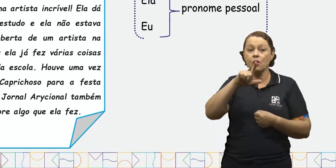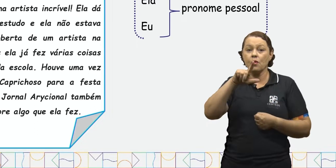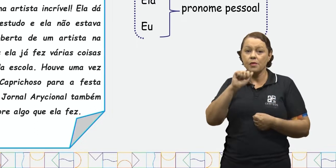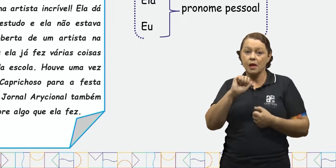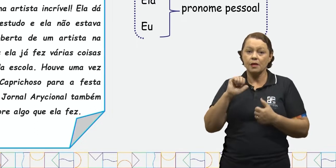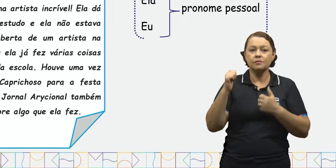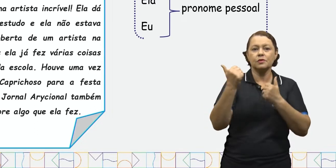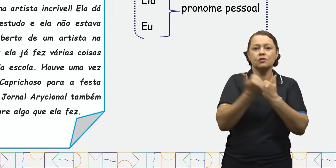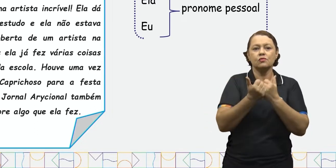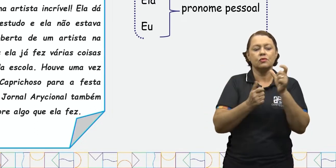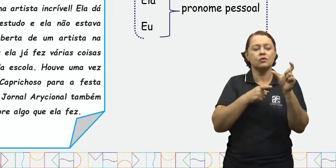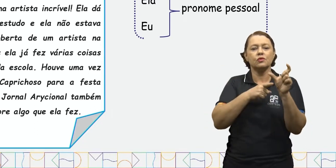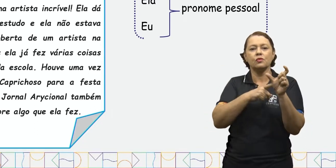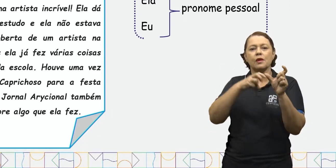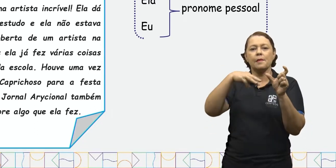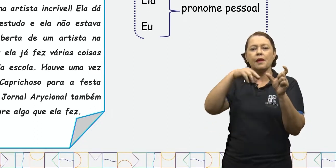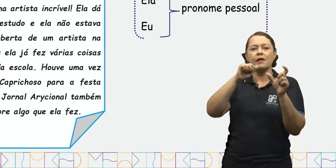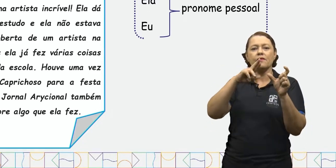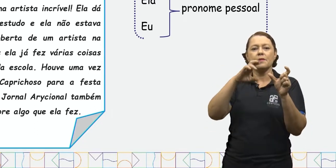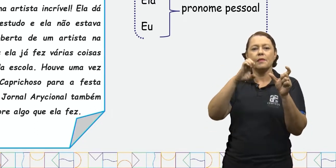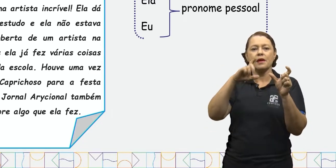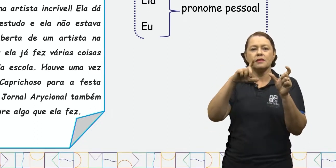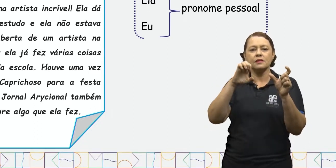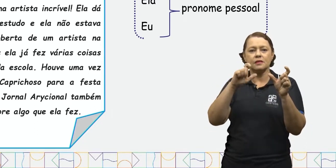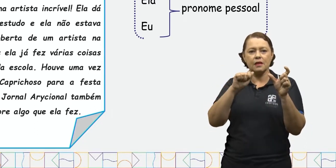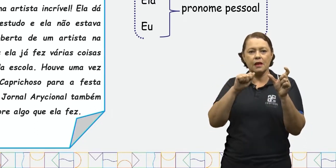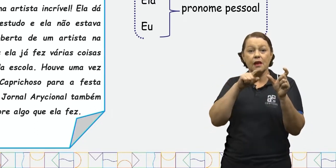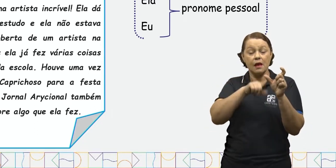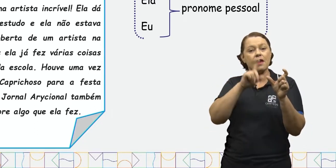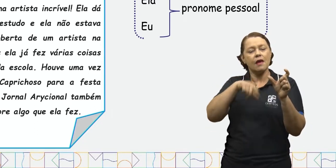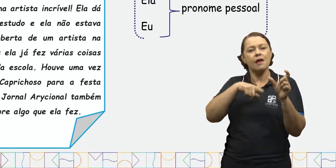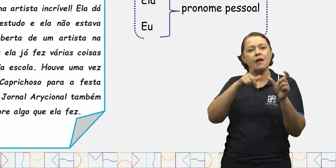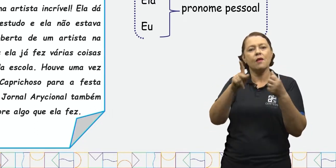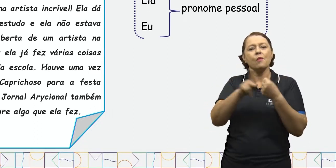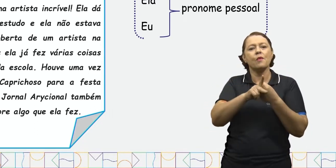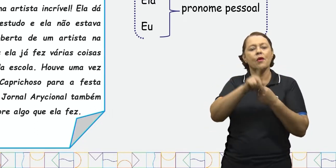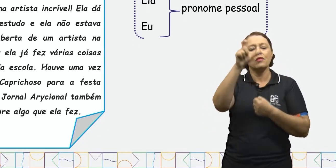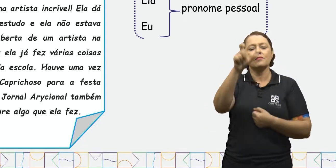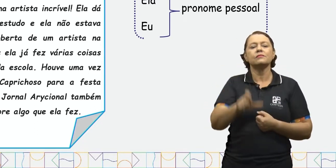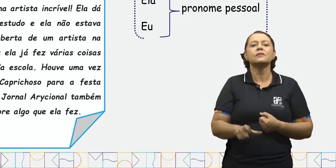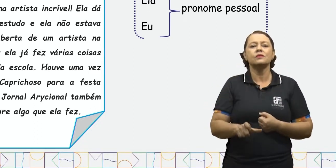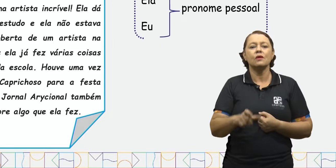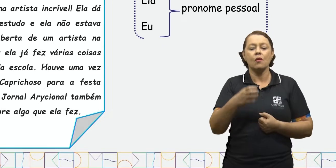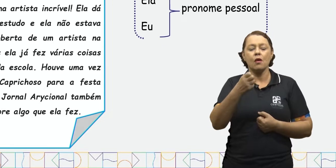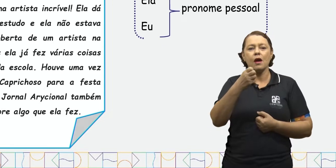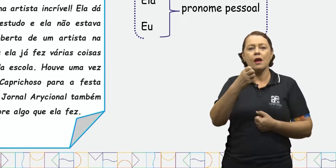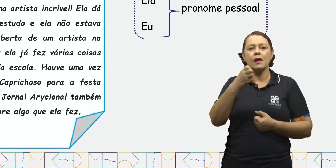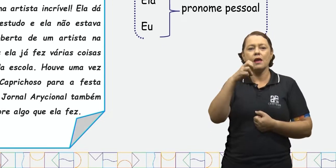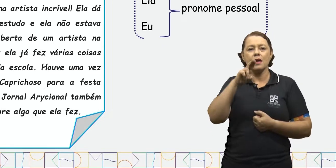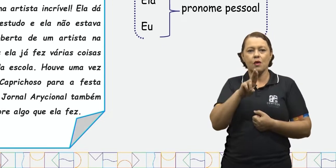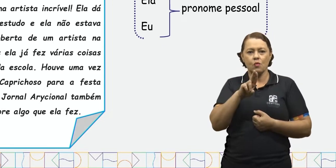substitui a palavra Marcela, é um pronome pessoal. O pronome eu, que substitui a palavra